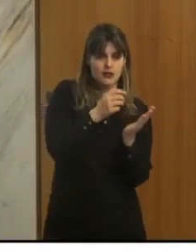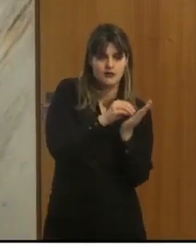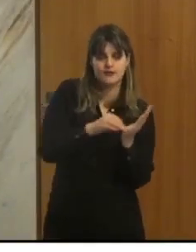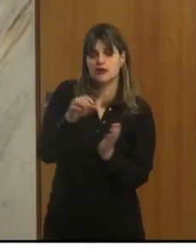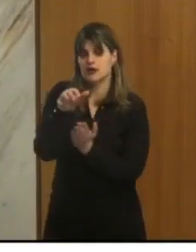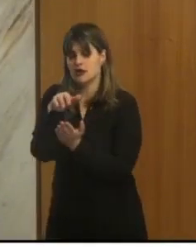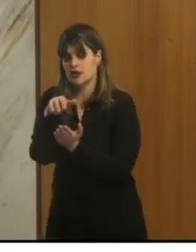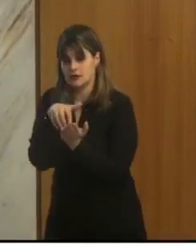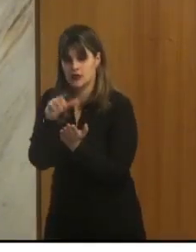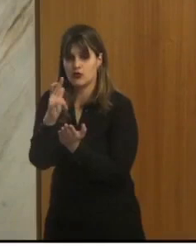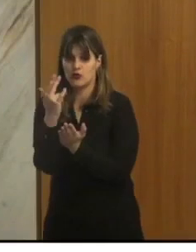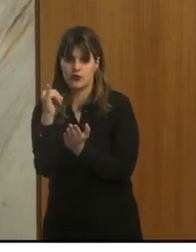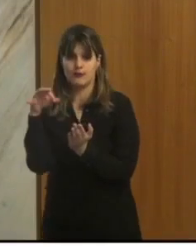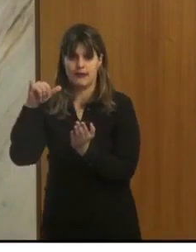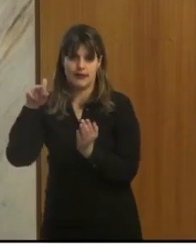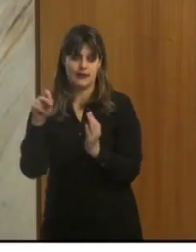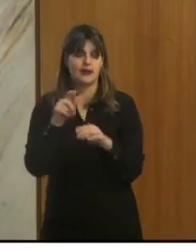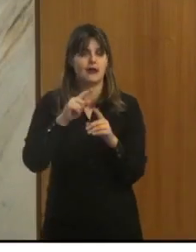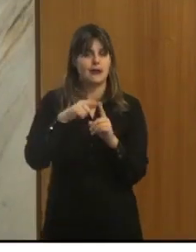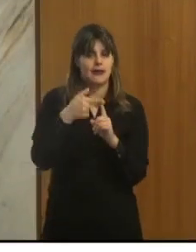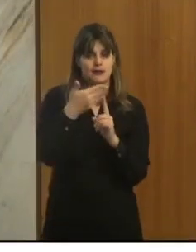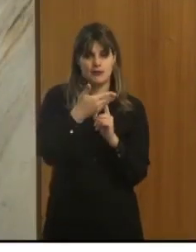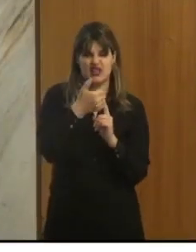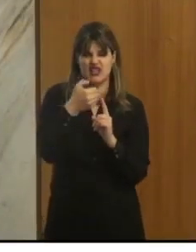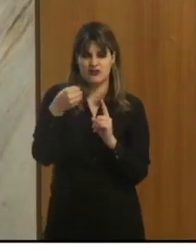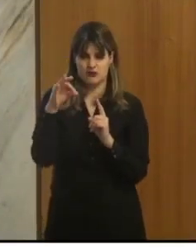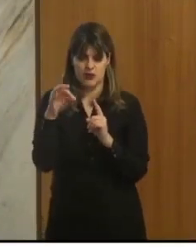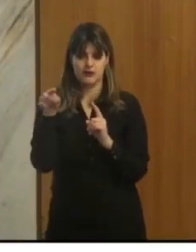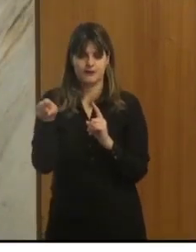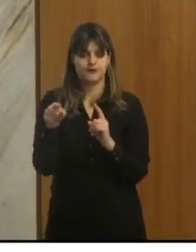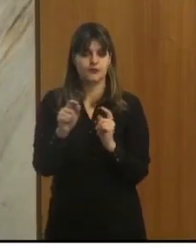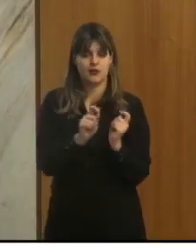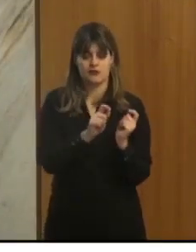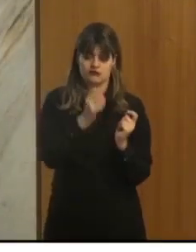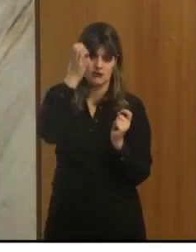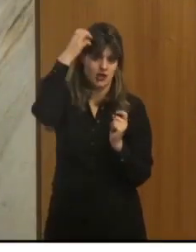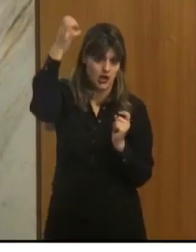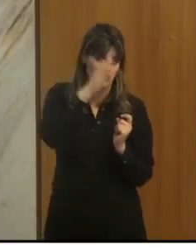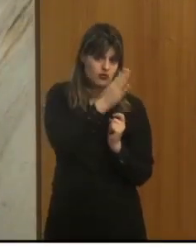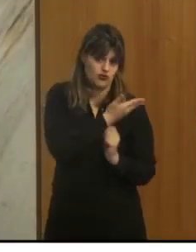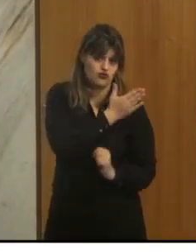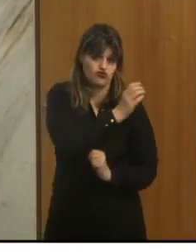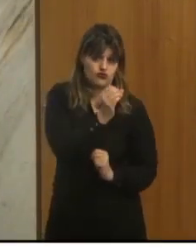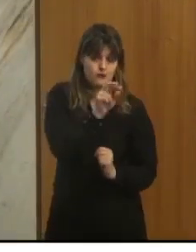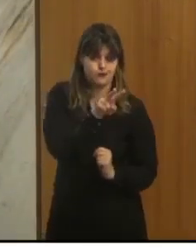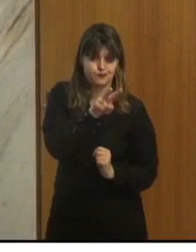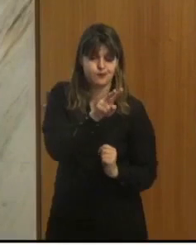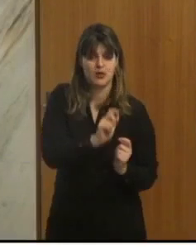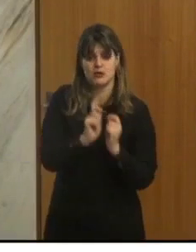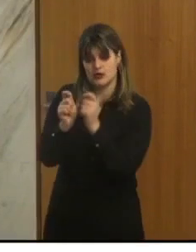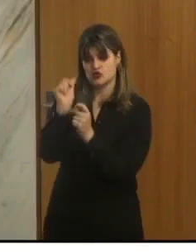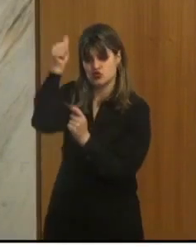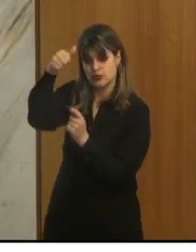Pina, de 1504. Esta divisa foi atribuída pelo rei, Dom João II, ao seu sobrinho e primo